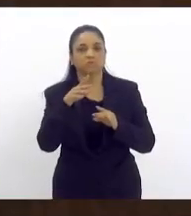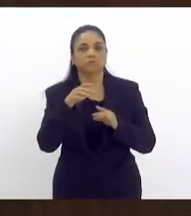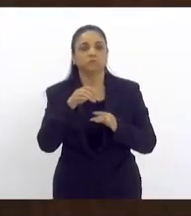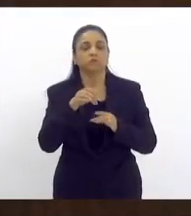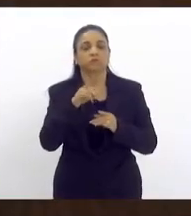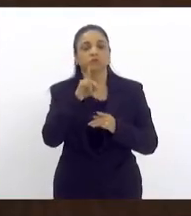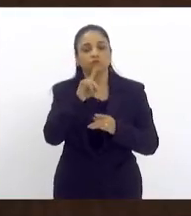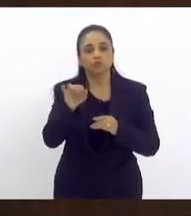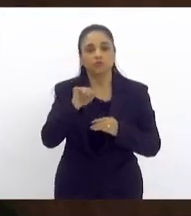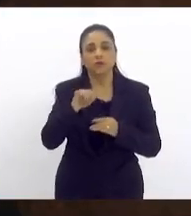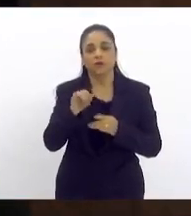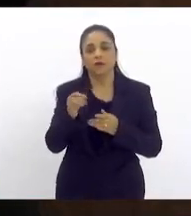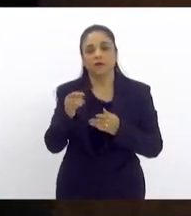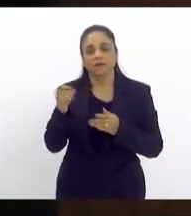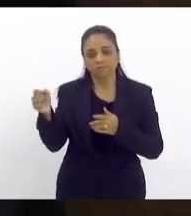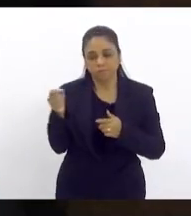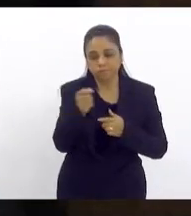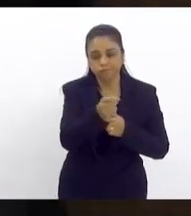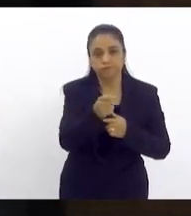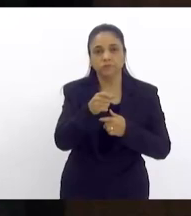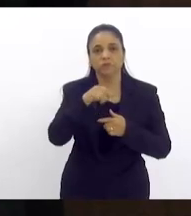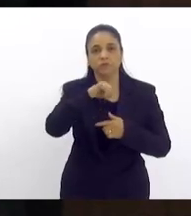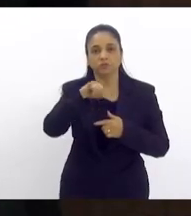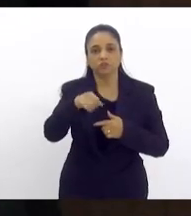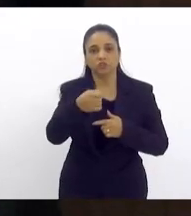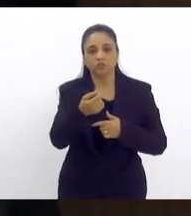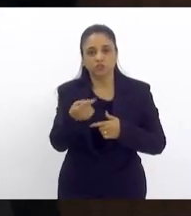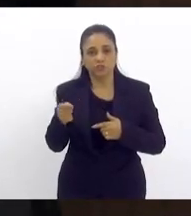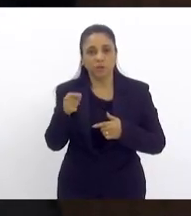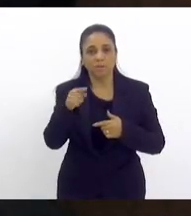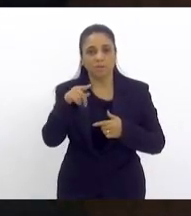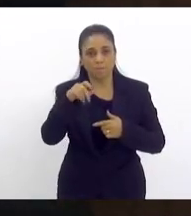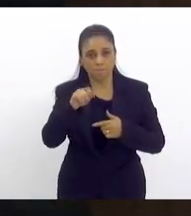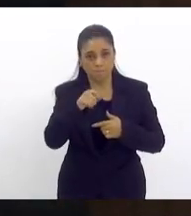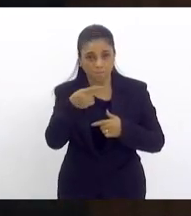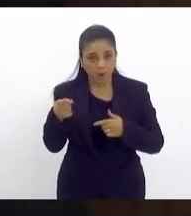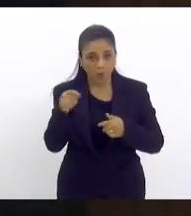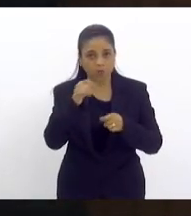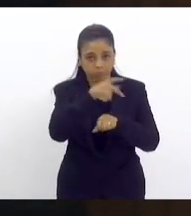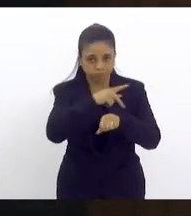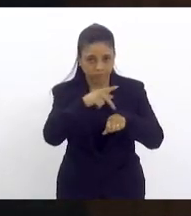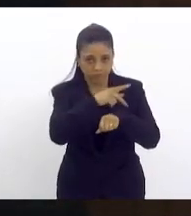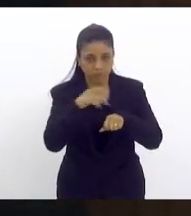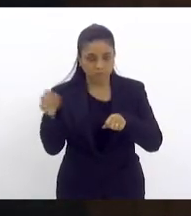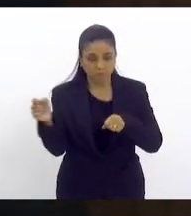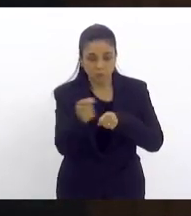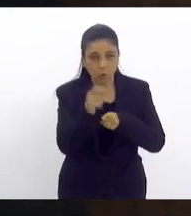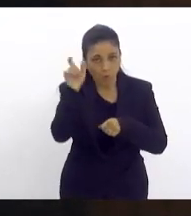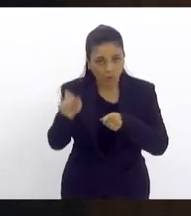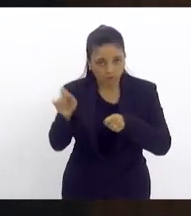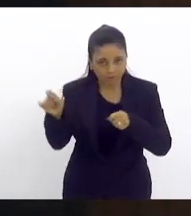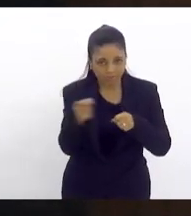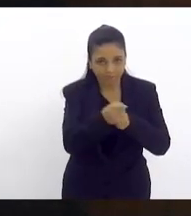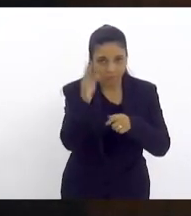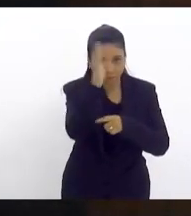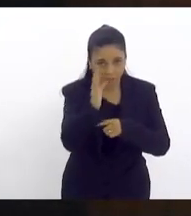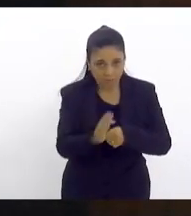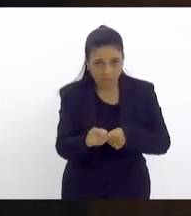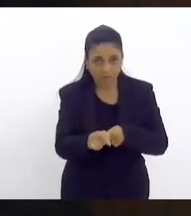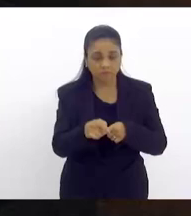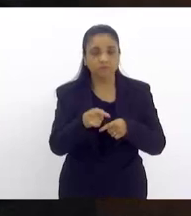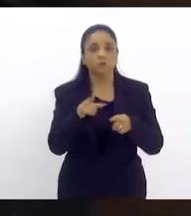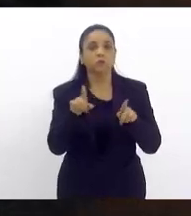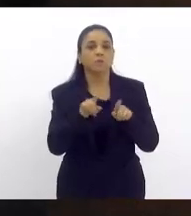imigração japonesa E aí coloquei o nome nós colocamos na Proposta o nome de vossa excelência o meu nome da série Jordão